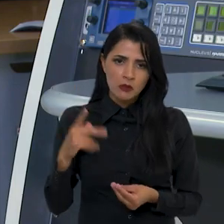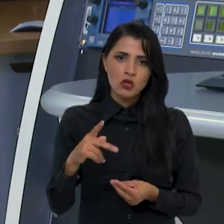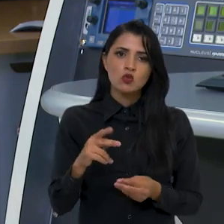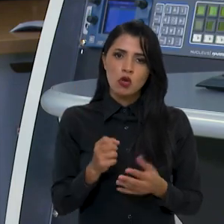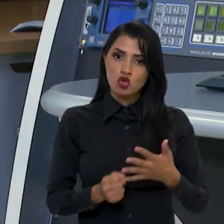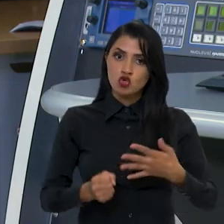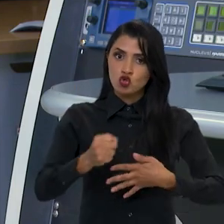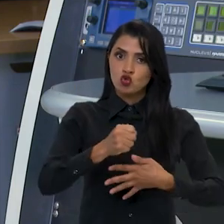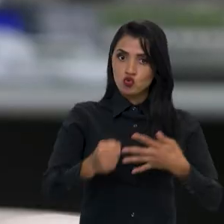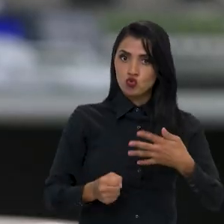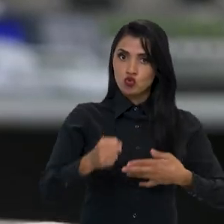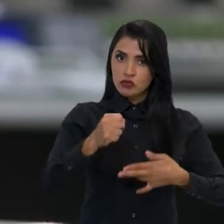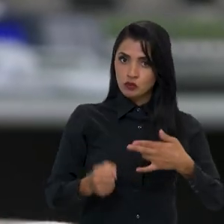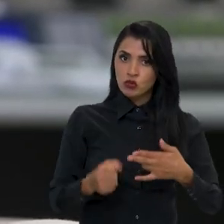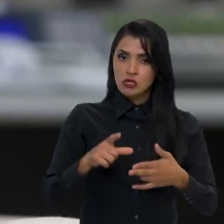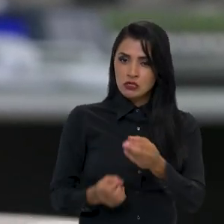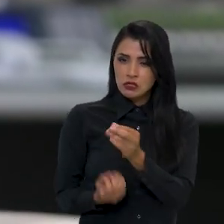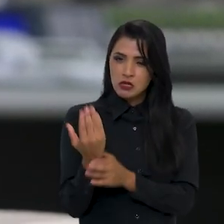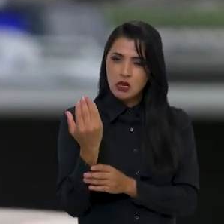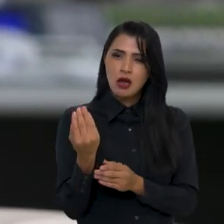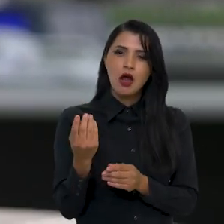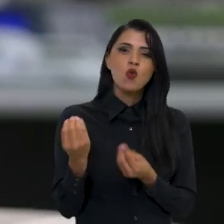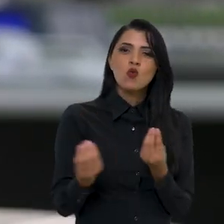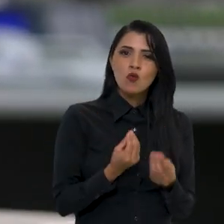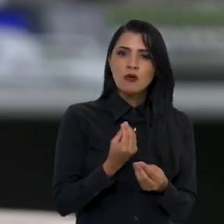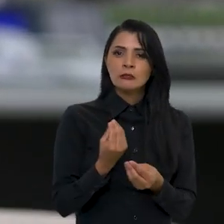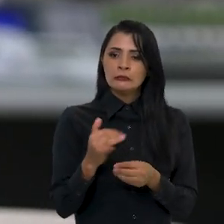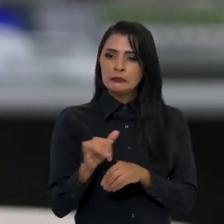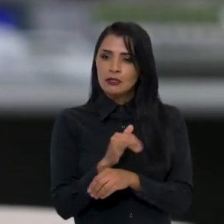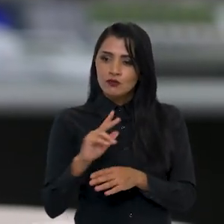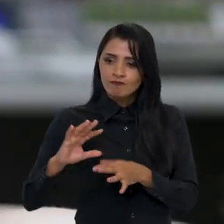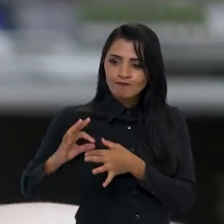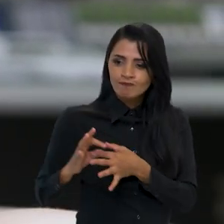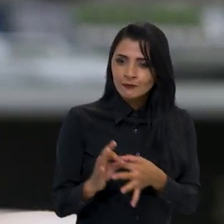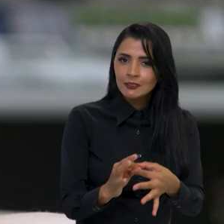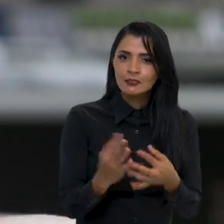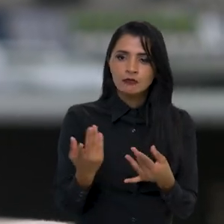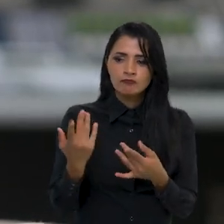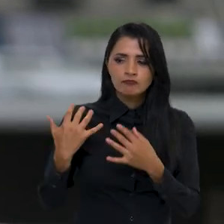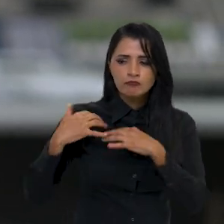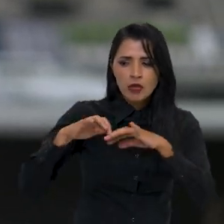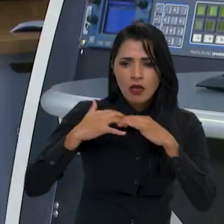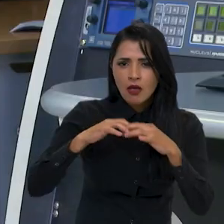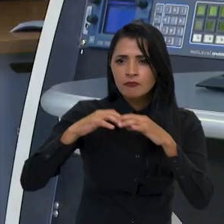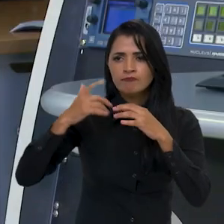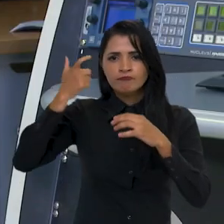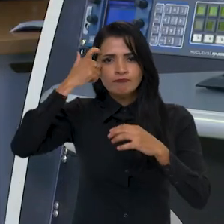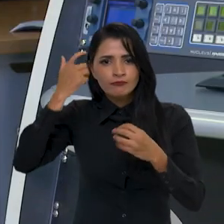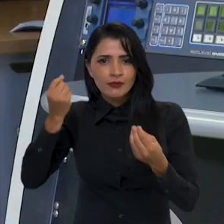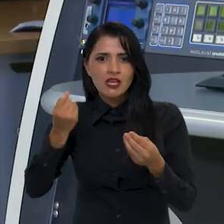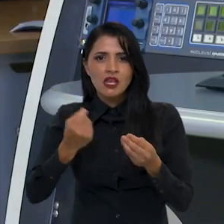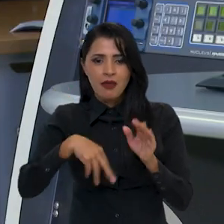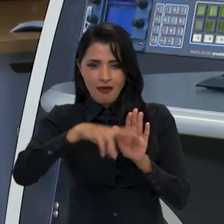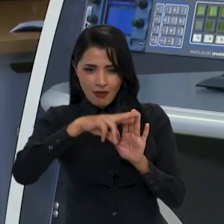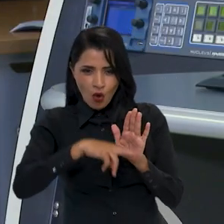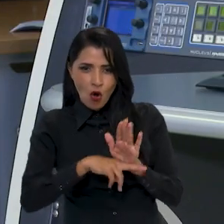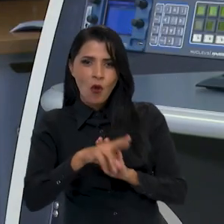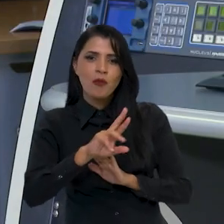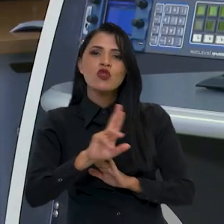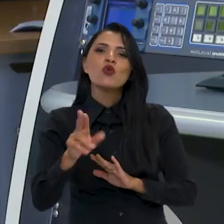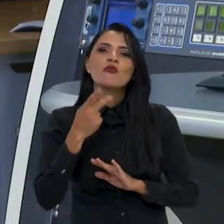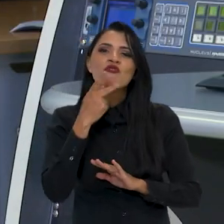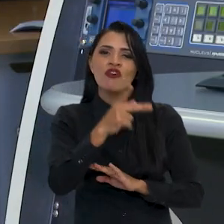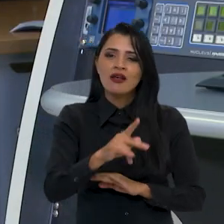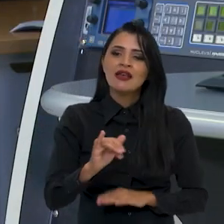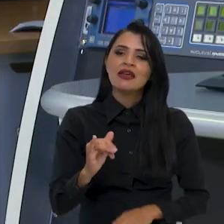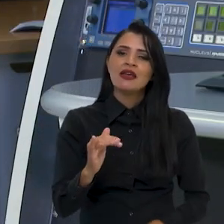a sua jurisprudência no sentido de criar mais situações e reflexões e de normas, até no